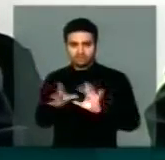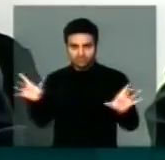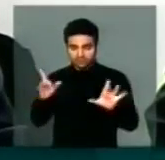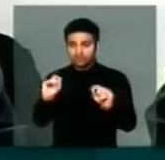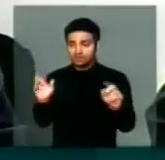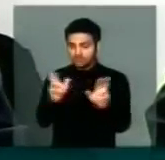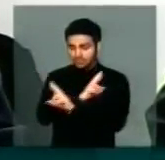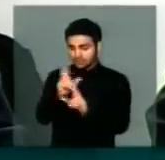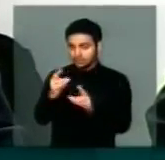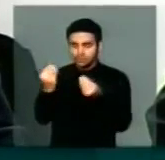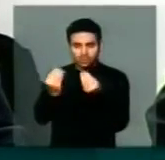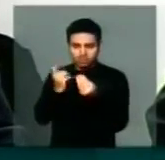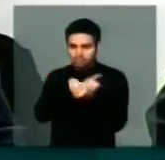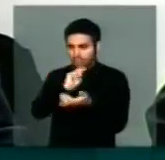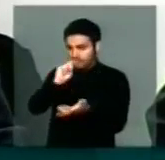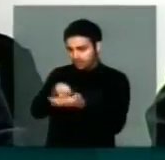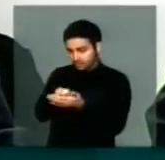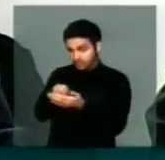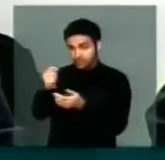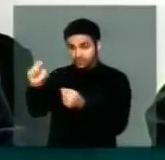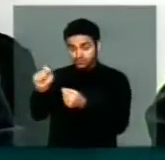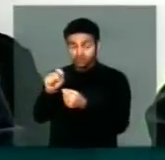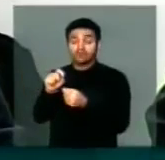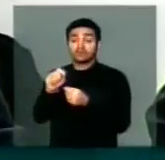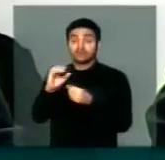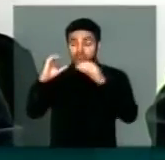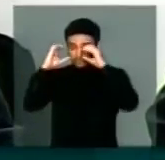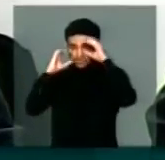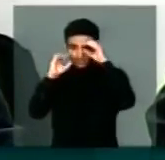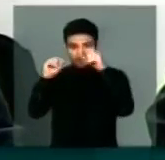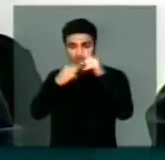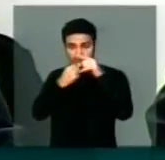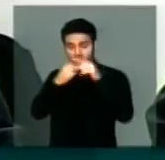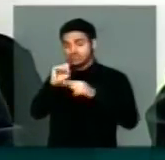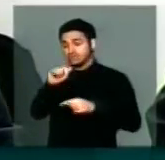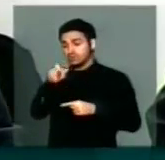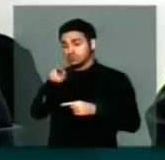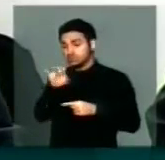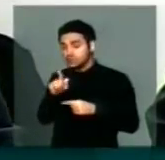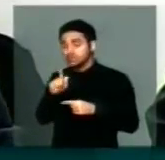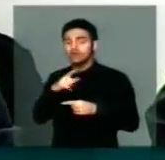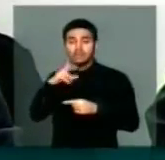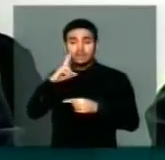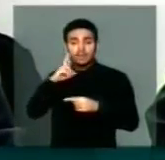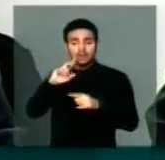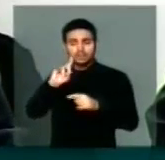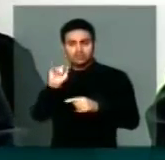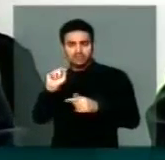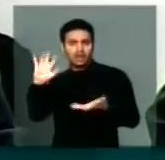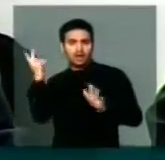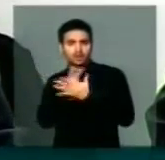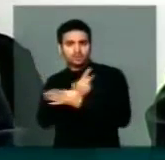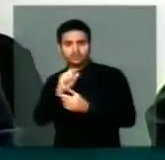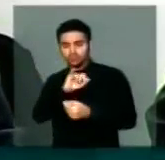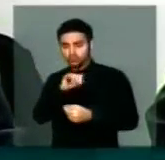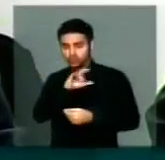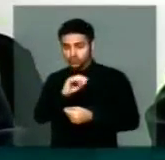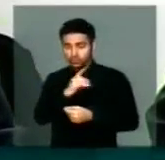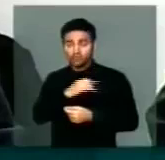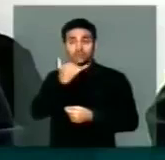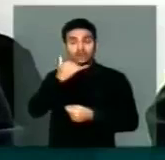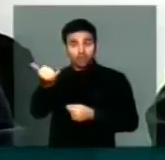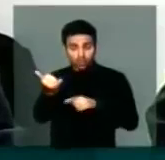na relação ao pagamento de valores para Eduardo Cunha, o Severó, pela empresa Samsung, o declarante se recorda que, em determinado dia, o Júlio Camargo